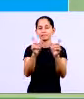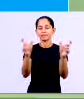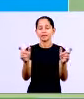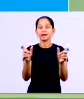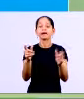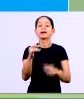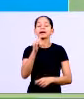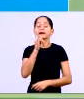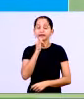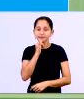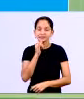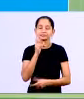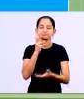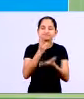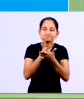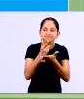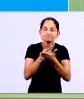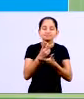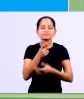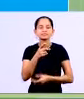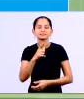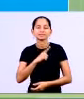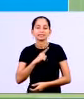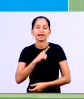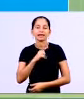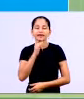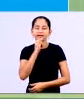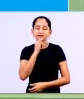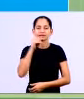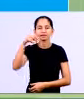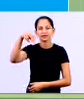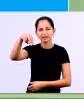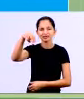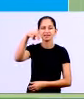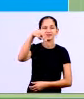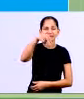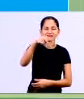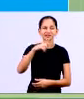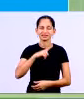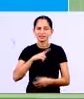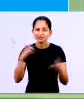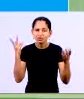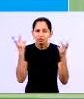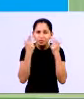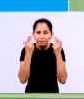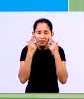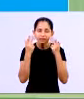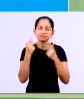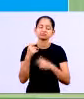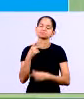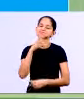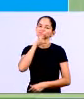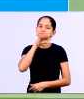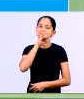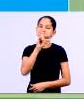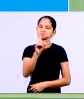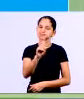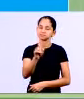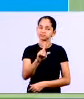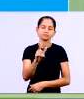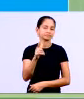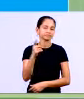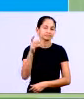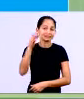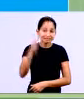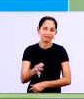com mais N. Nós não temos junção de M com N na língua portuguesa na mesma sílaba, junção, né? Na